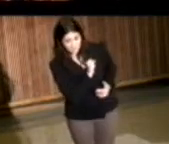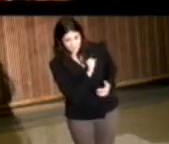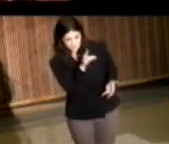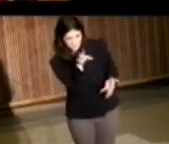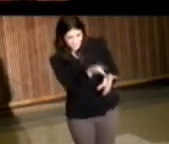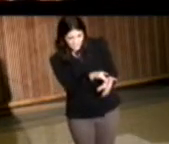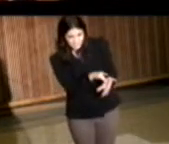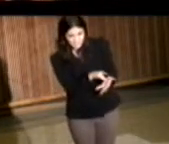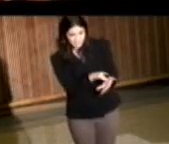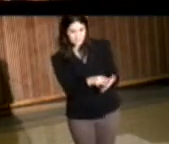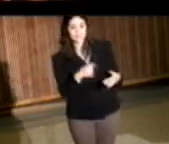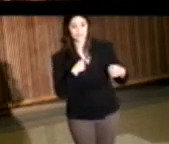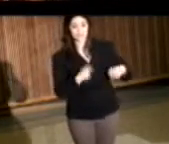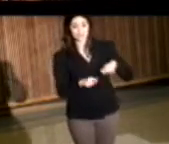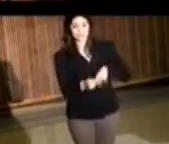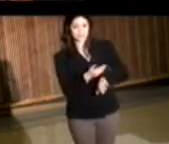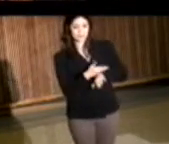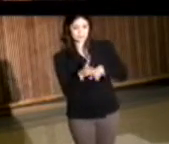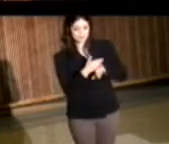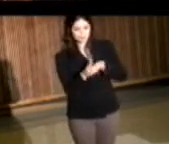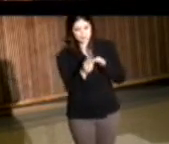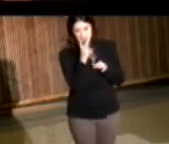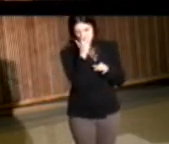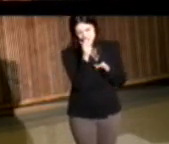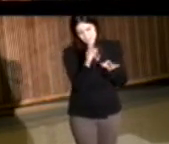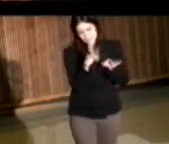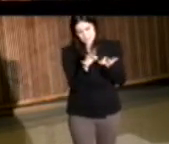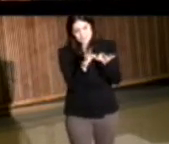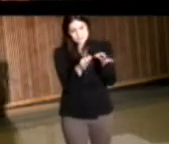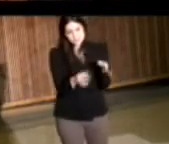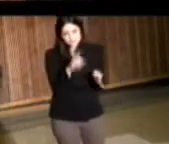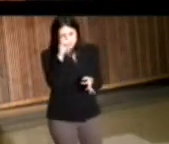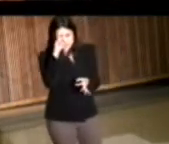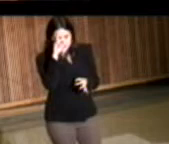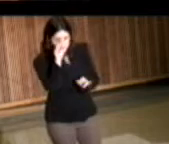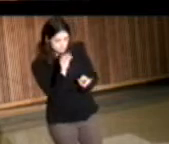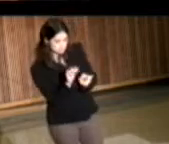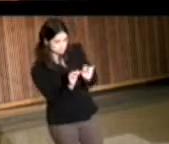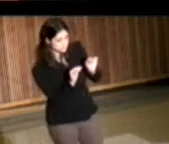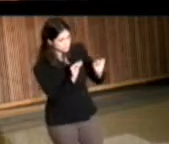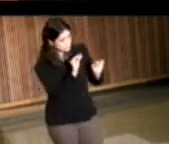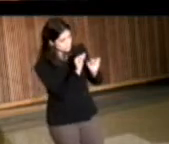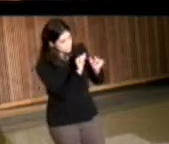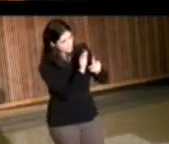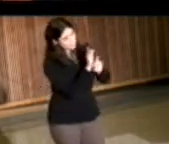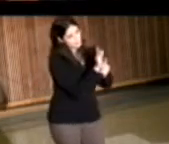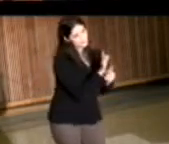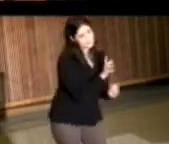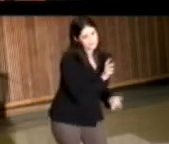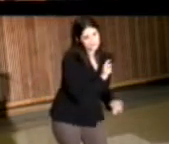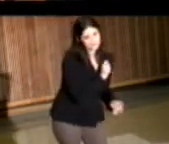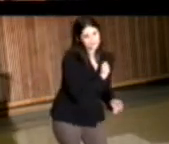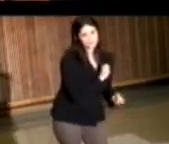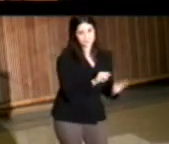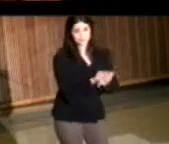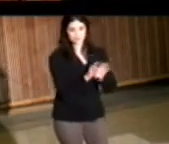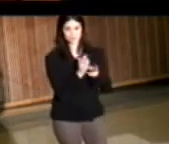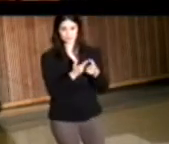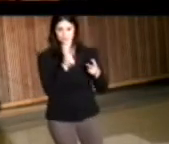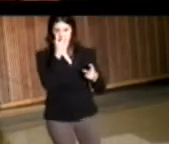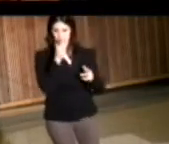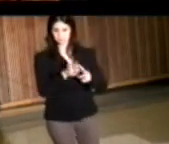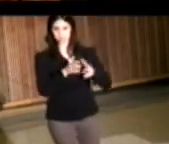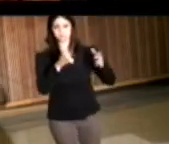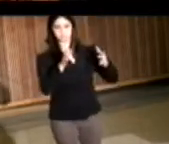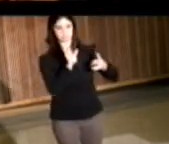vai decidir praticar pequenos gestos e grandes gestos que representam aquilo que